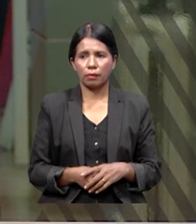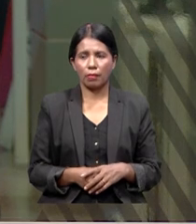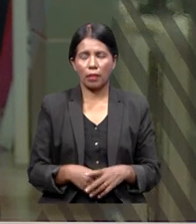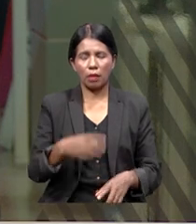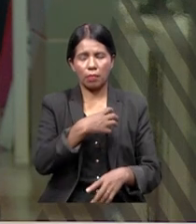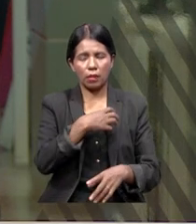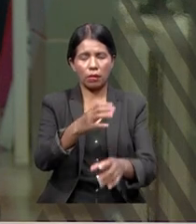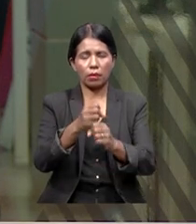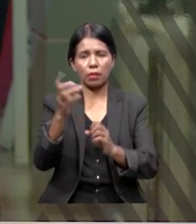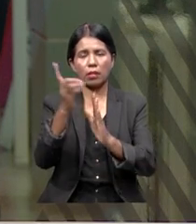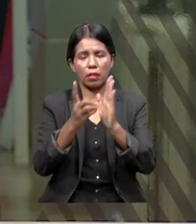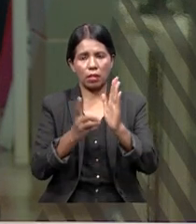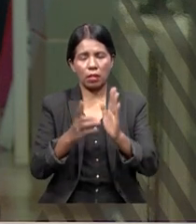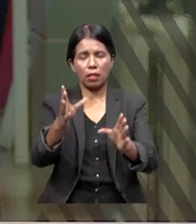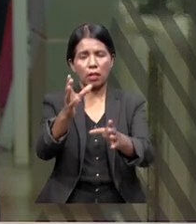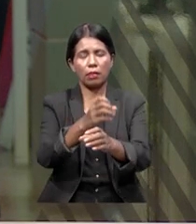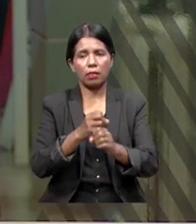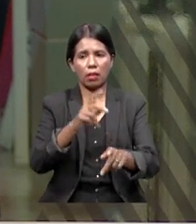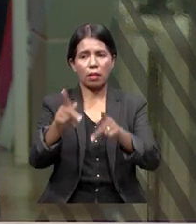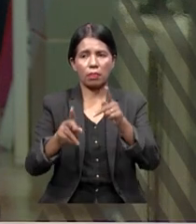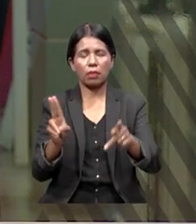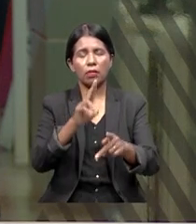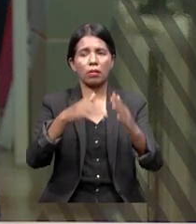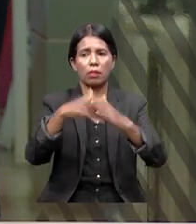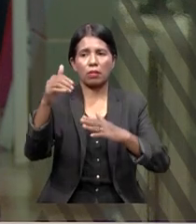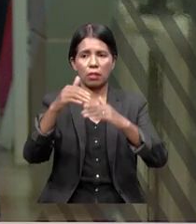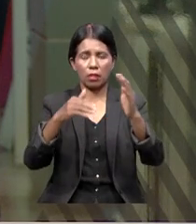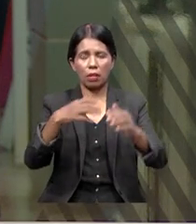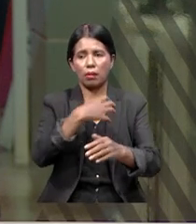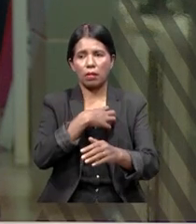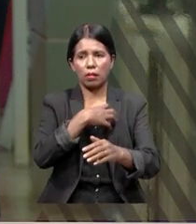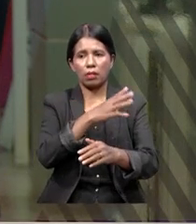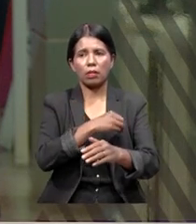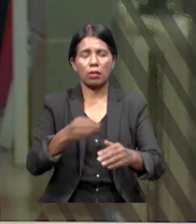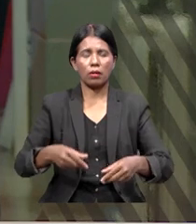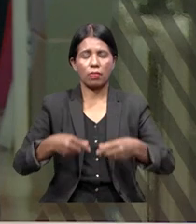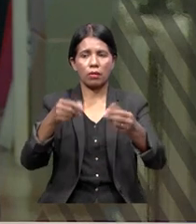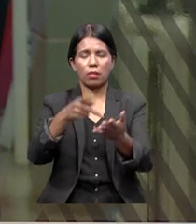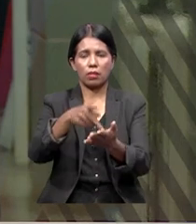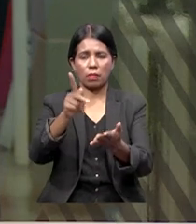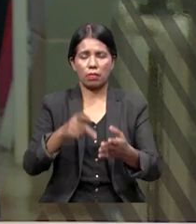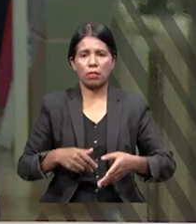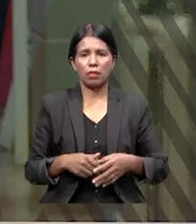Penetele ha levantamento para a comunidade não é bem afetada, para a construção da infraestrutura Penetele, onde foi indemnização.